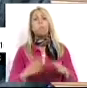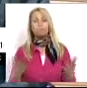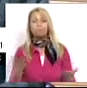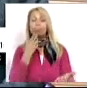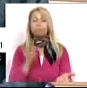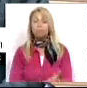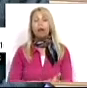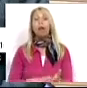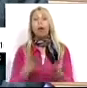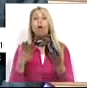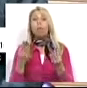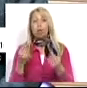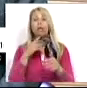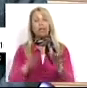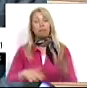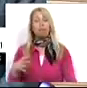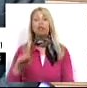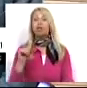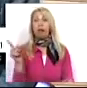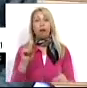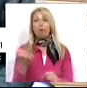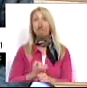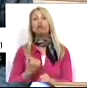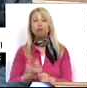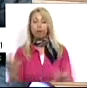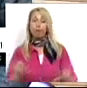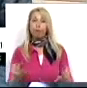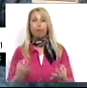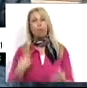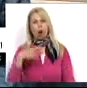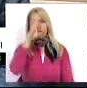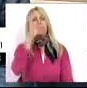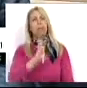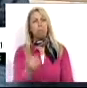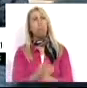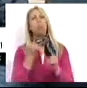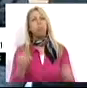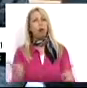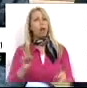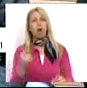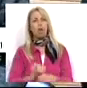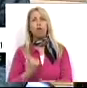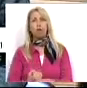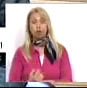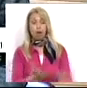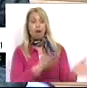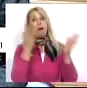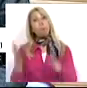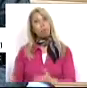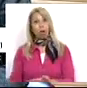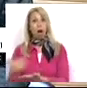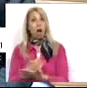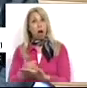Distritais hoje não funcionam, mas também é verdade que as causas são bem conhecidas. Por um lado, porque os meios das